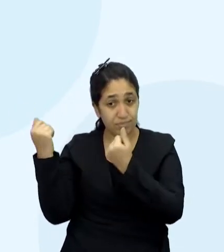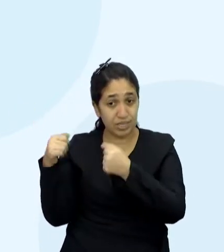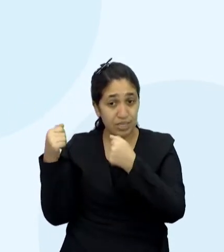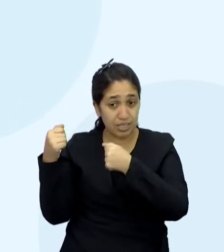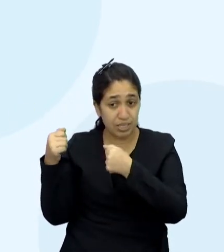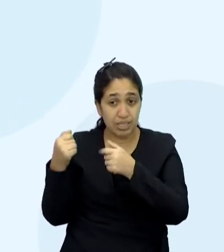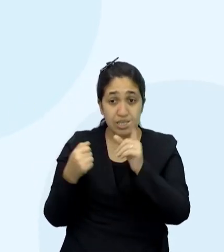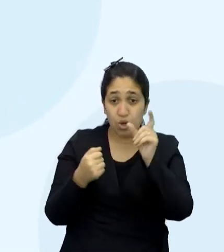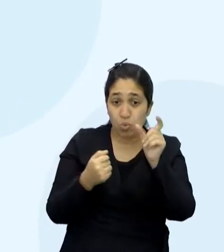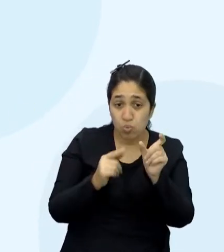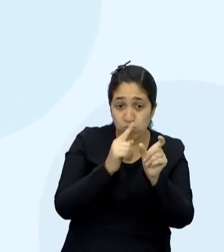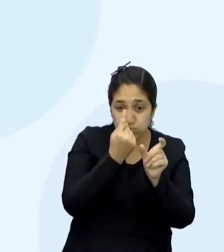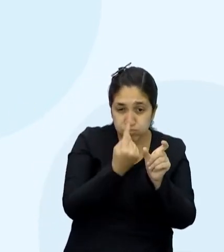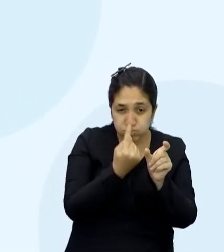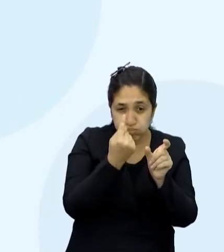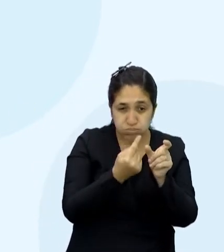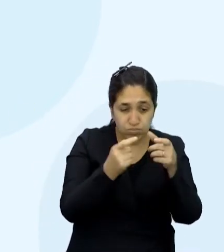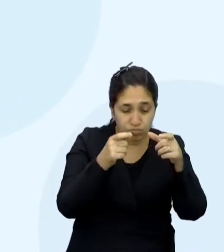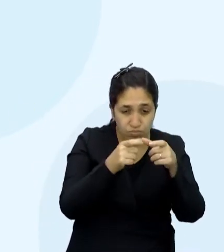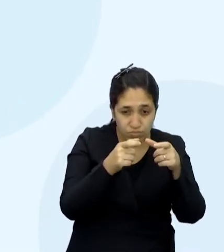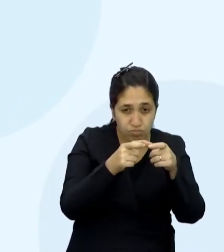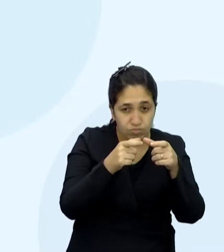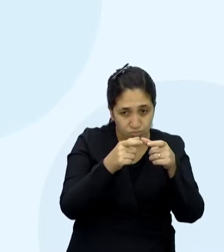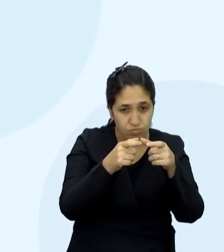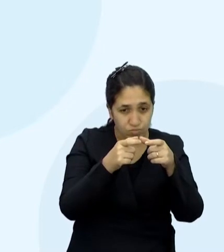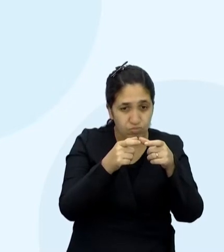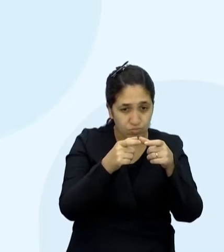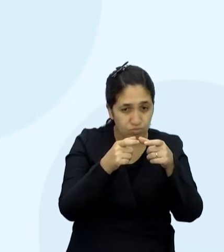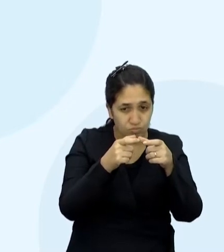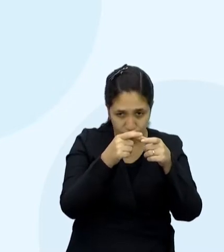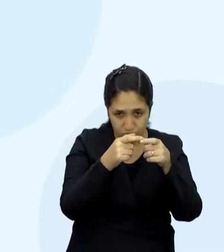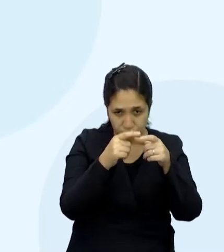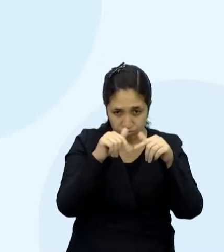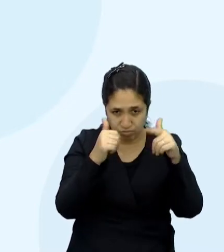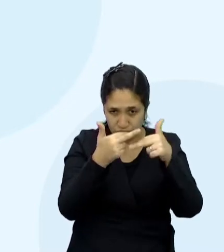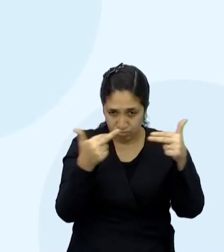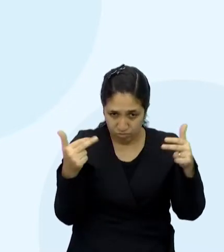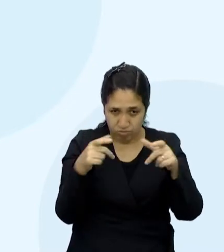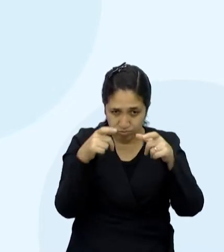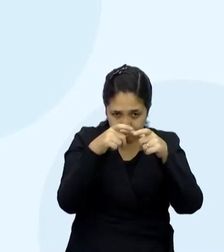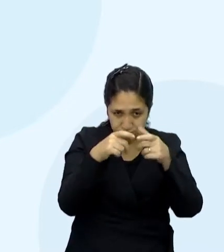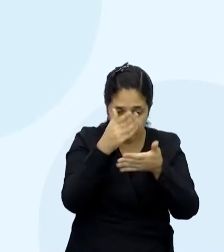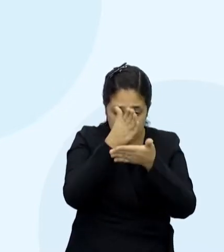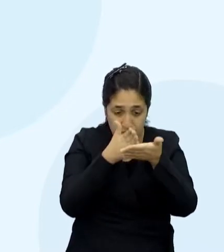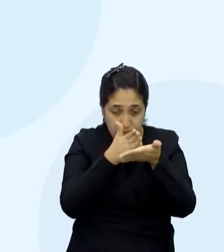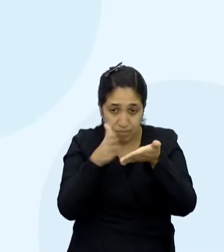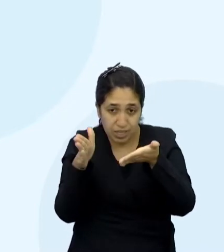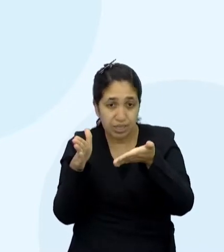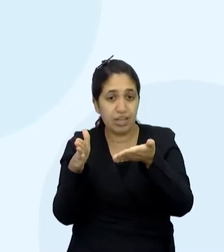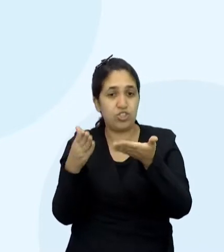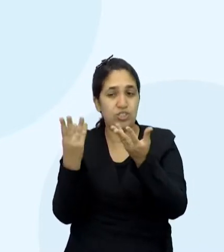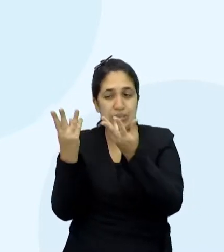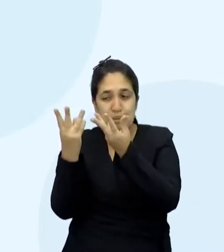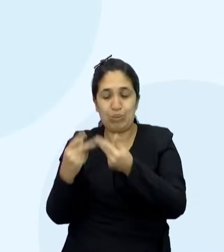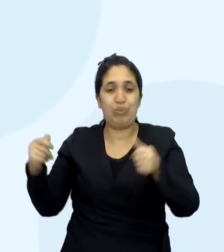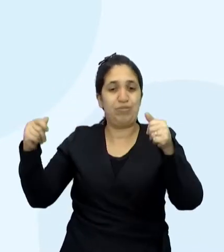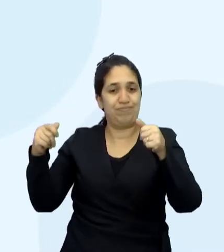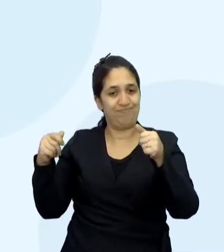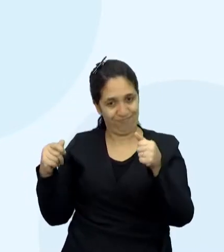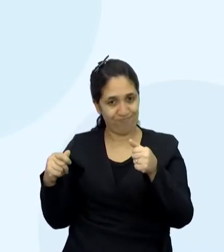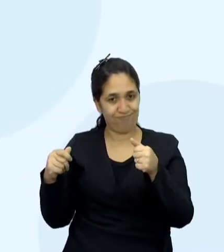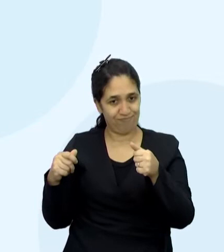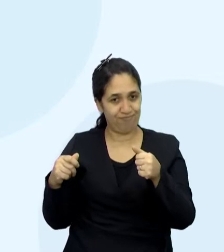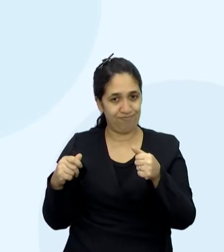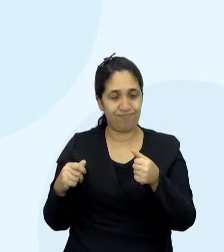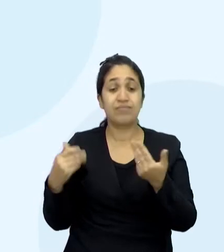para que uma amostra, né, desse material aí, desses elementos, perca metade da sua radioatividade